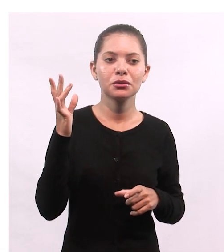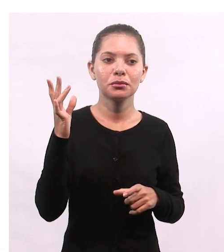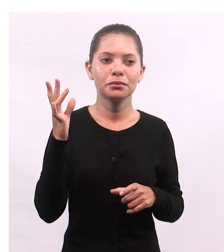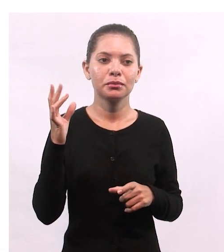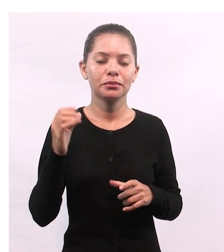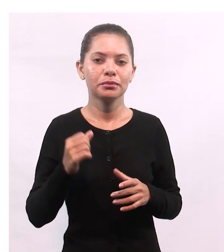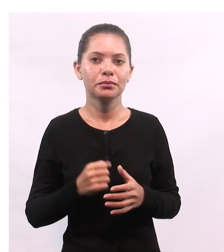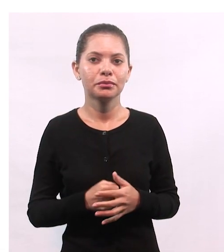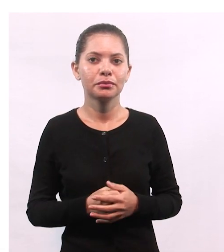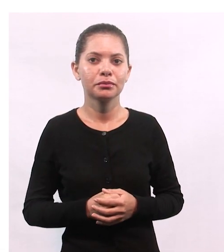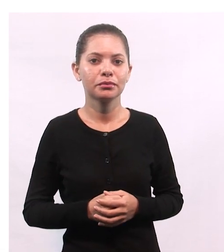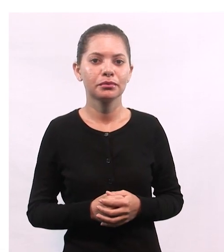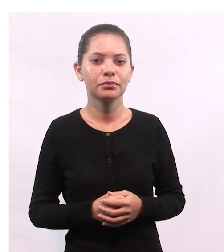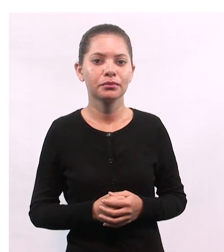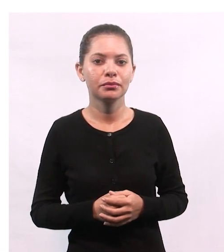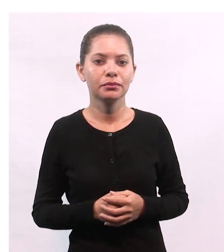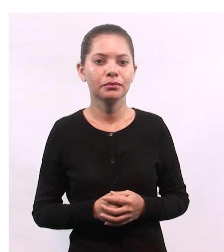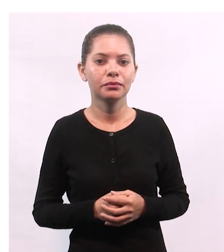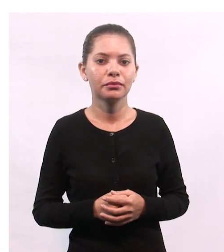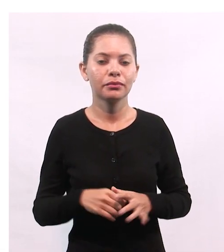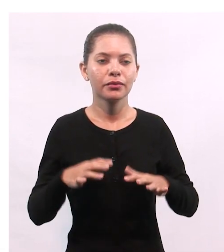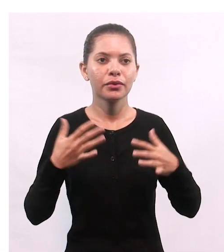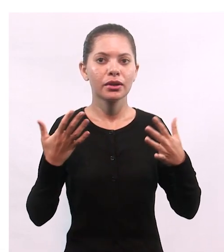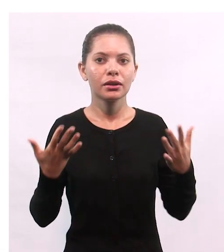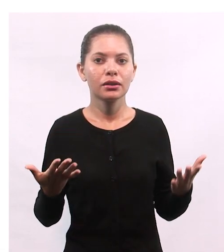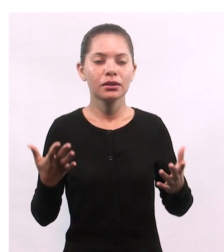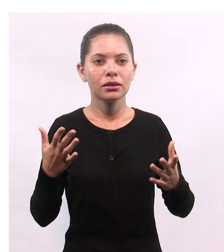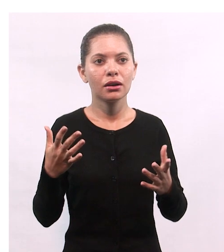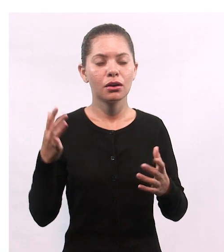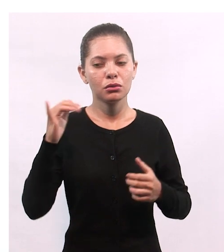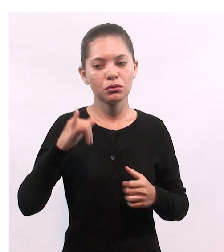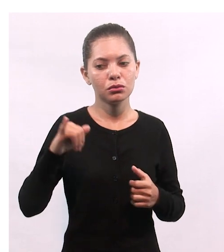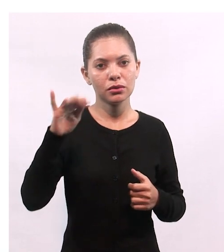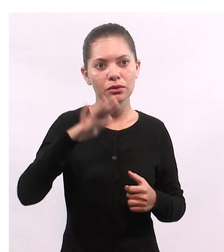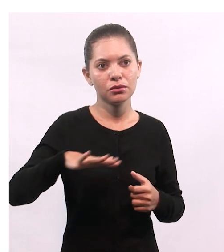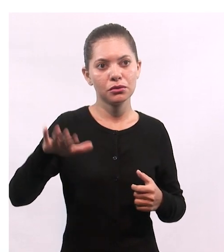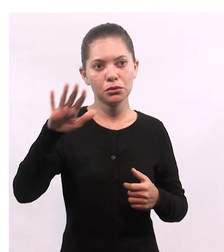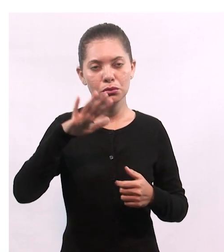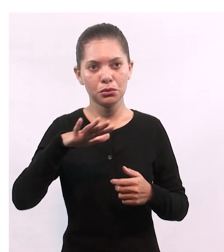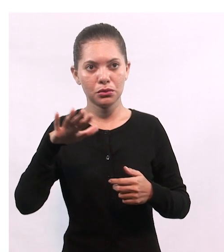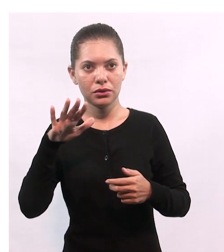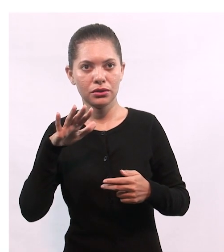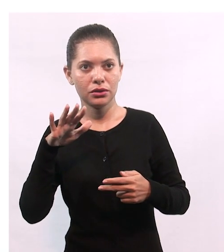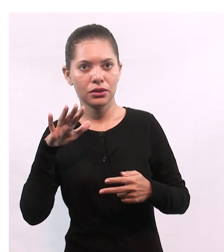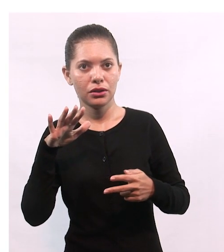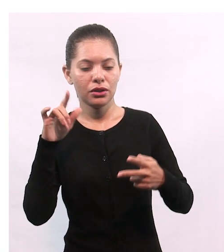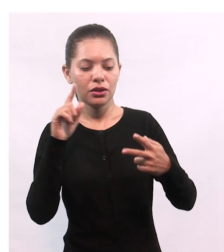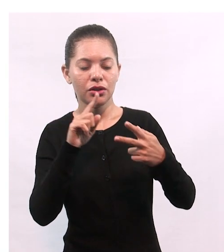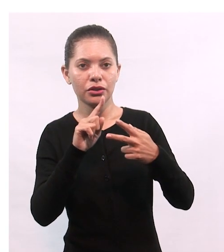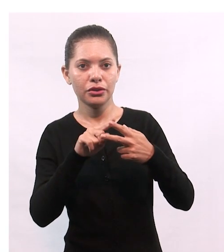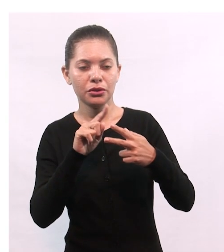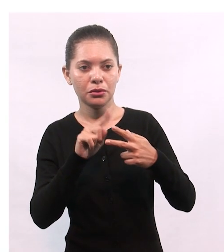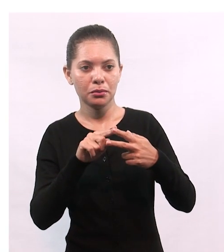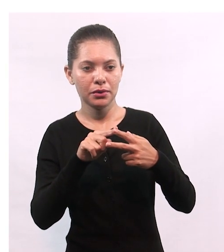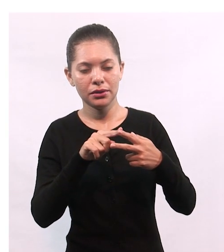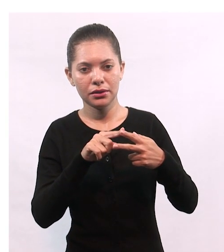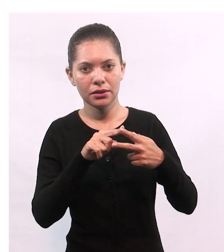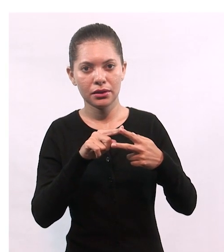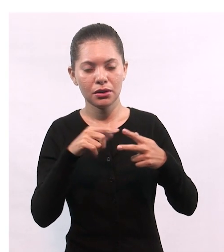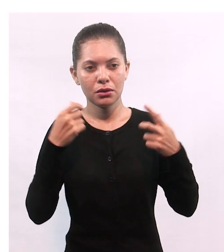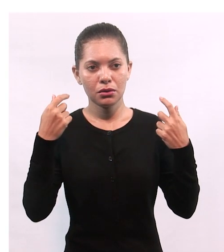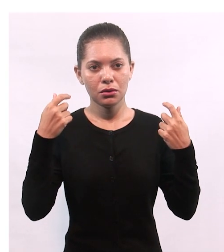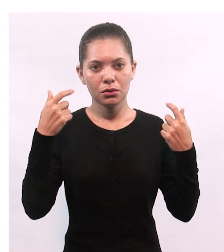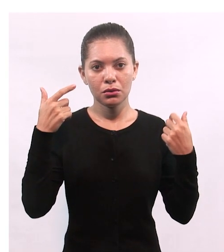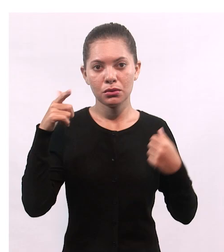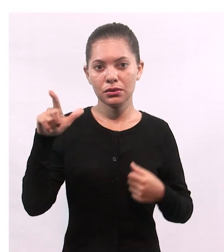maior do que as não poligonais. Então, das figuras geométricas planas, como a gente disse, a gente consegue dividir